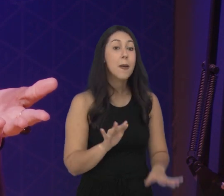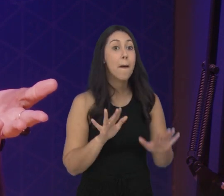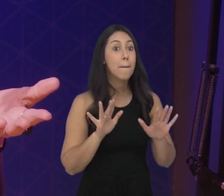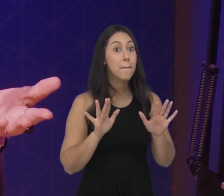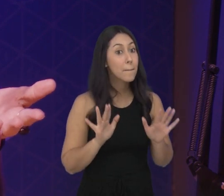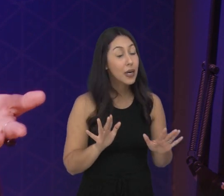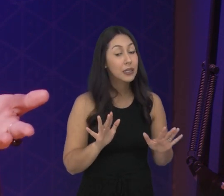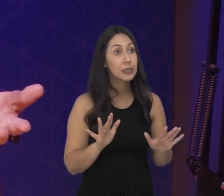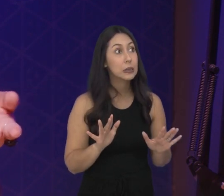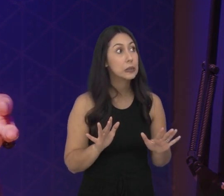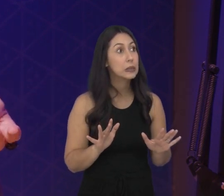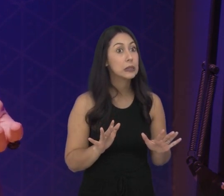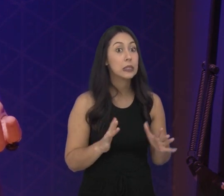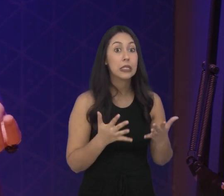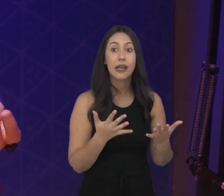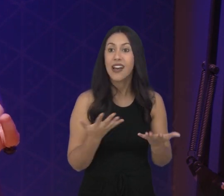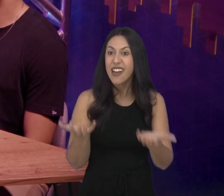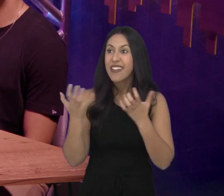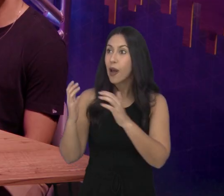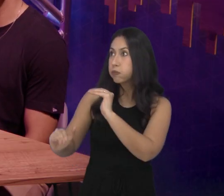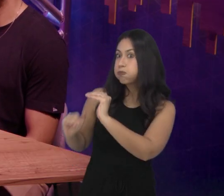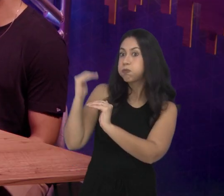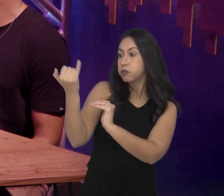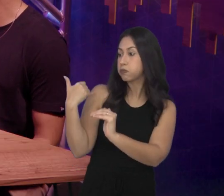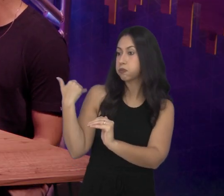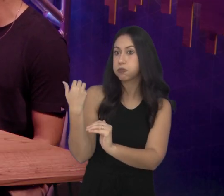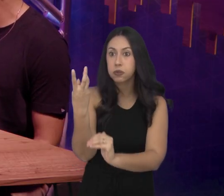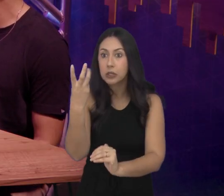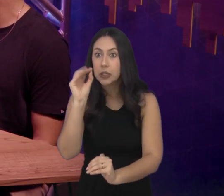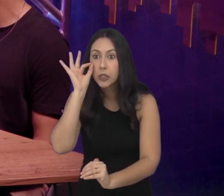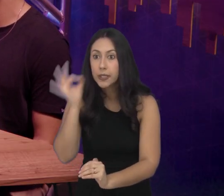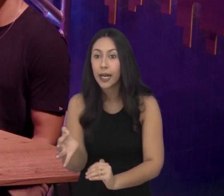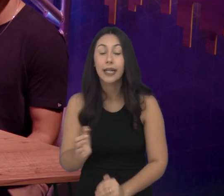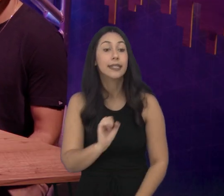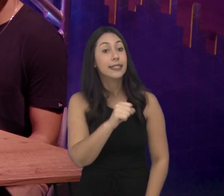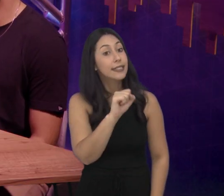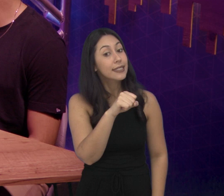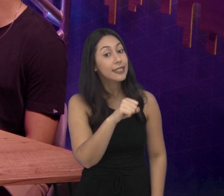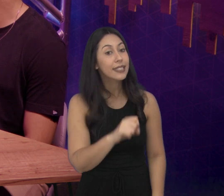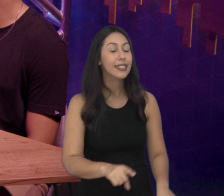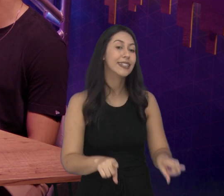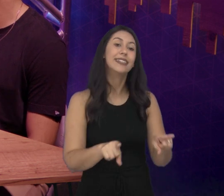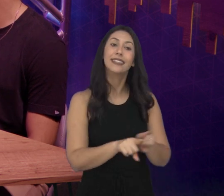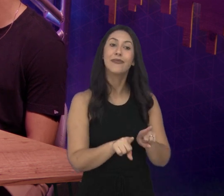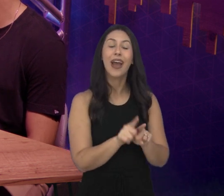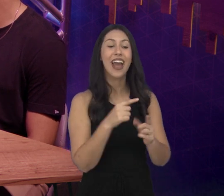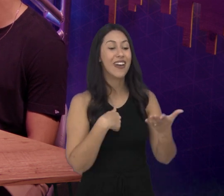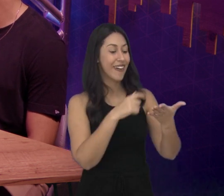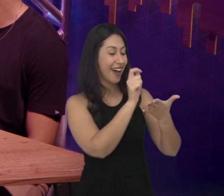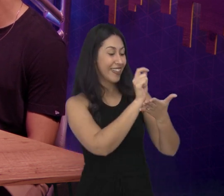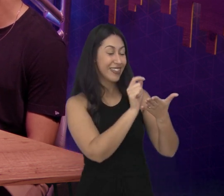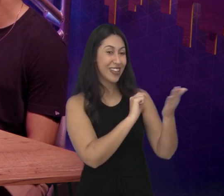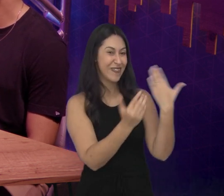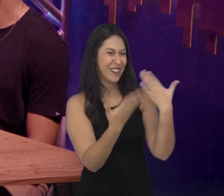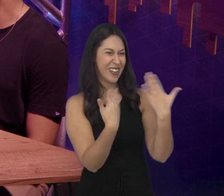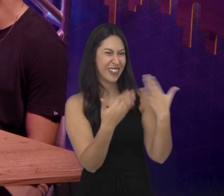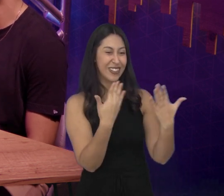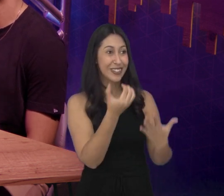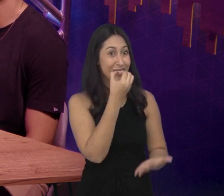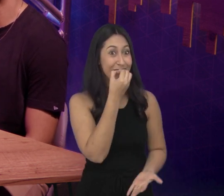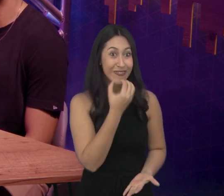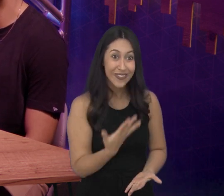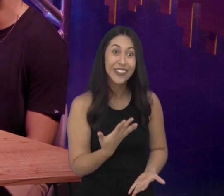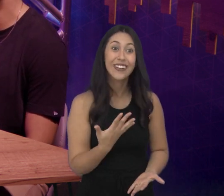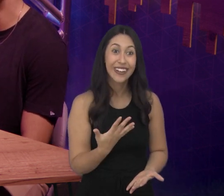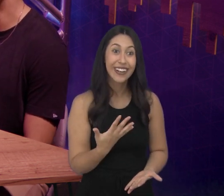E ela quer ser... Quer pular pros 30 direto, né? Exatamente. E tem até, o Samuel, eu anotei o diálogo que eu